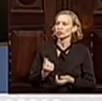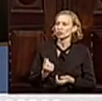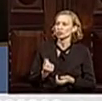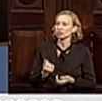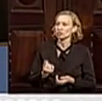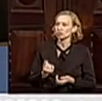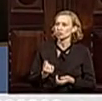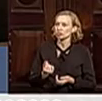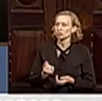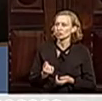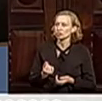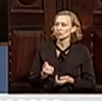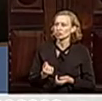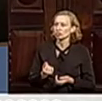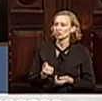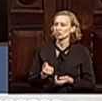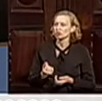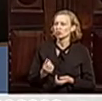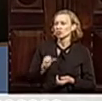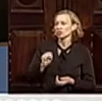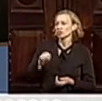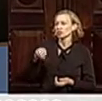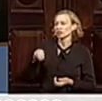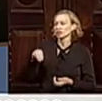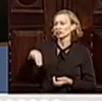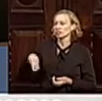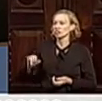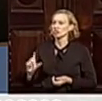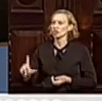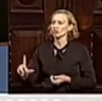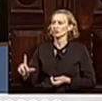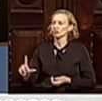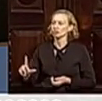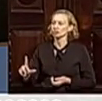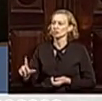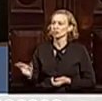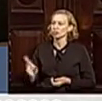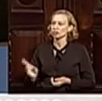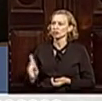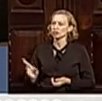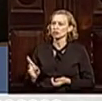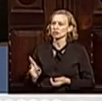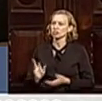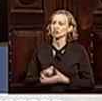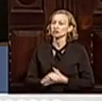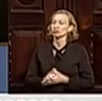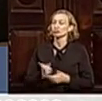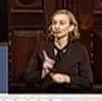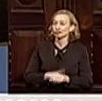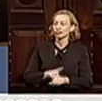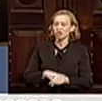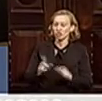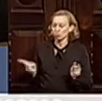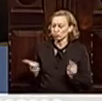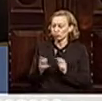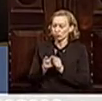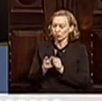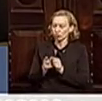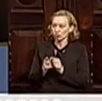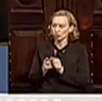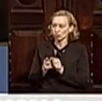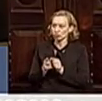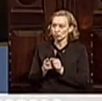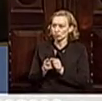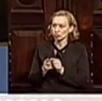de R$ 81 mil, reais, atribuído, em princípio, ao pouco espaço do tempo entre a licitação e